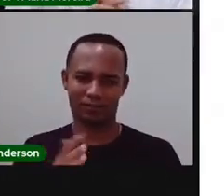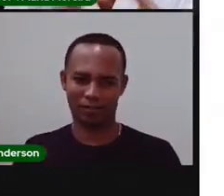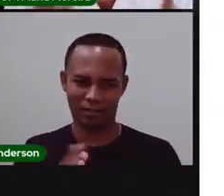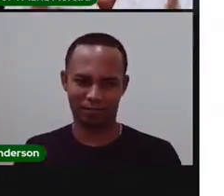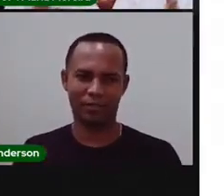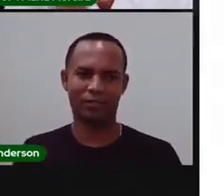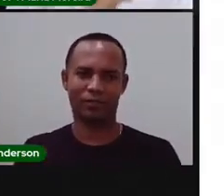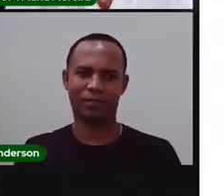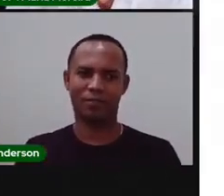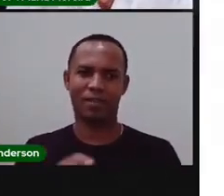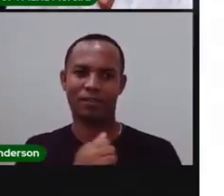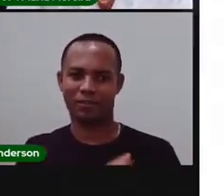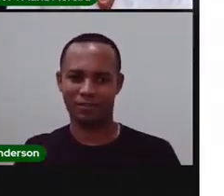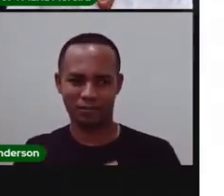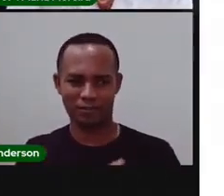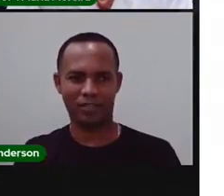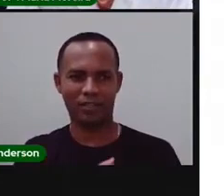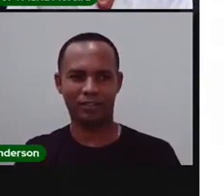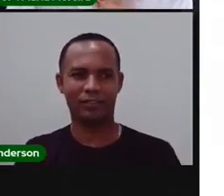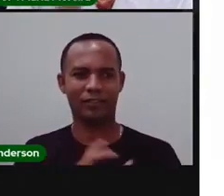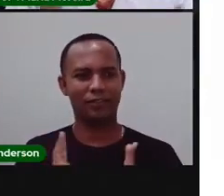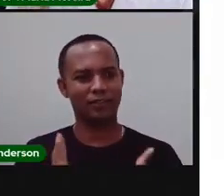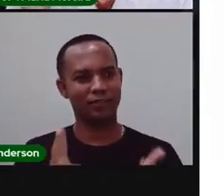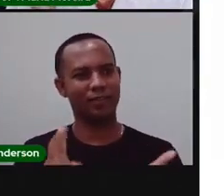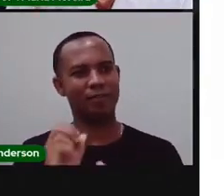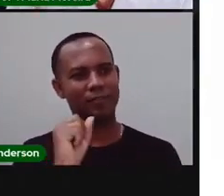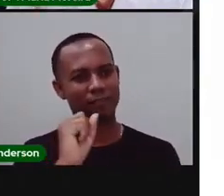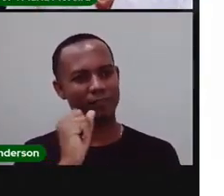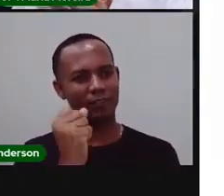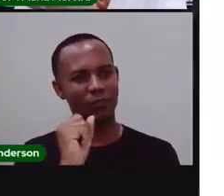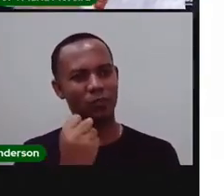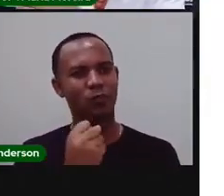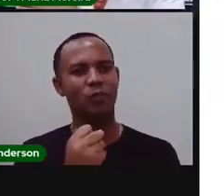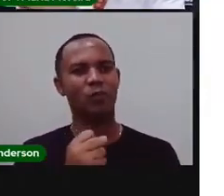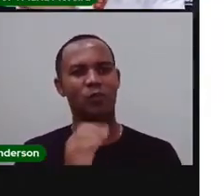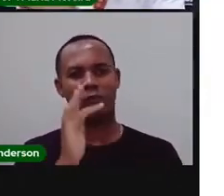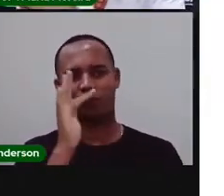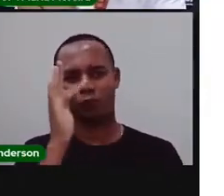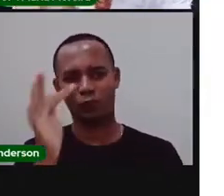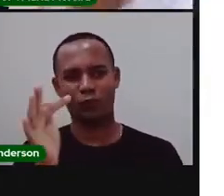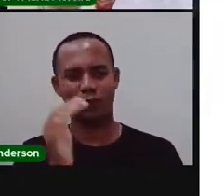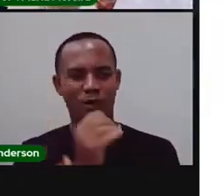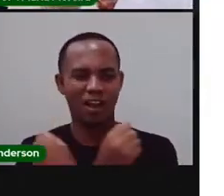vocês. Então, mantenham-se seguros que logo em breve vamos nos